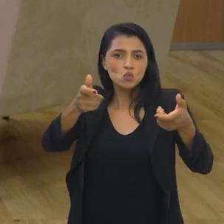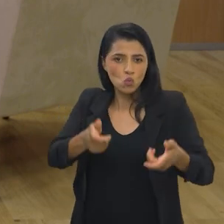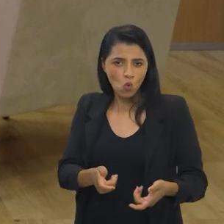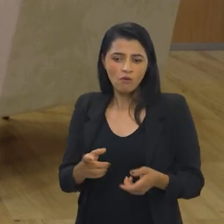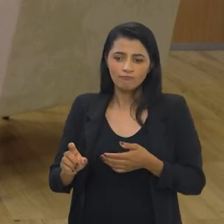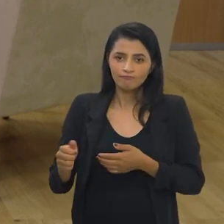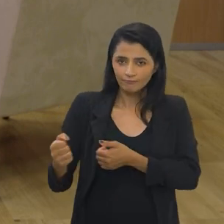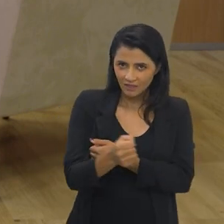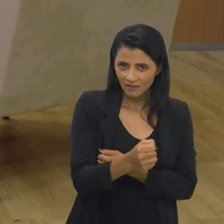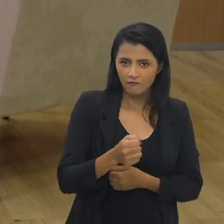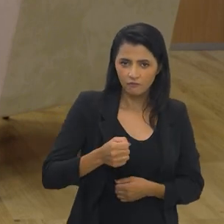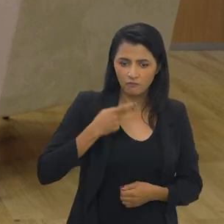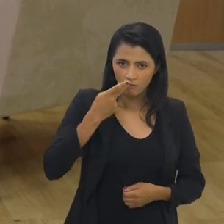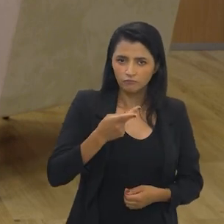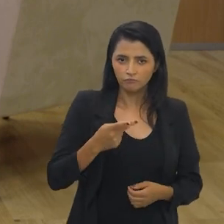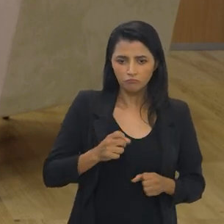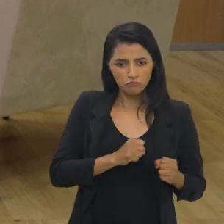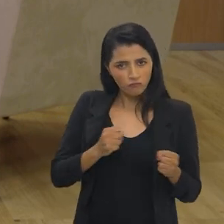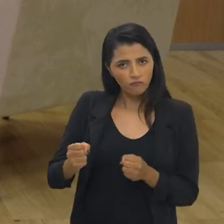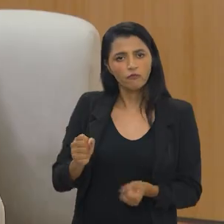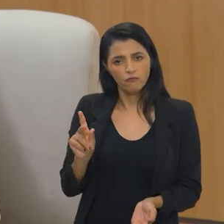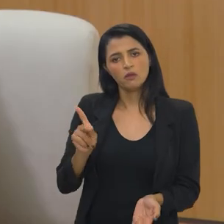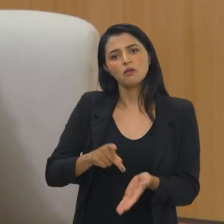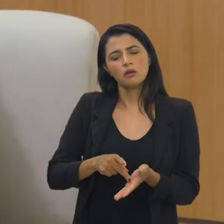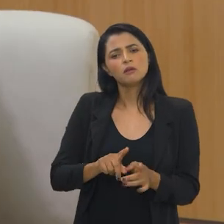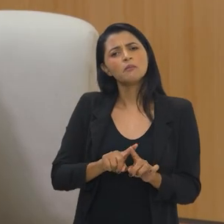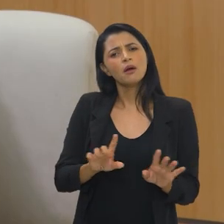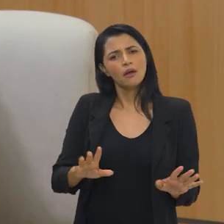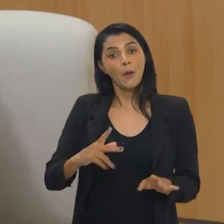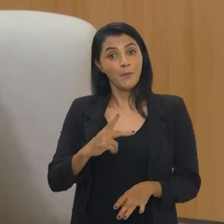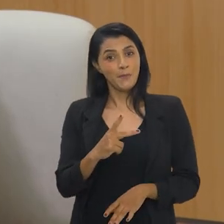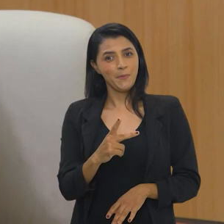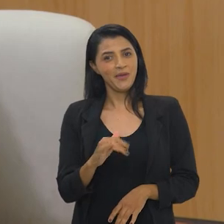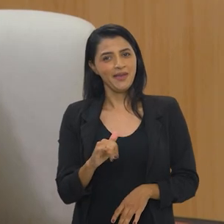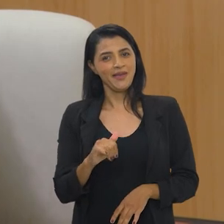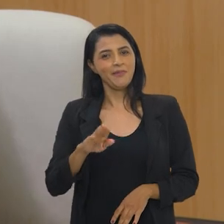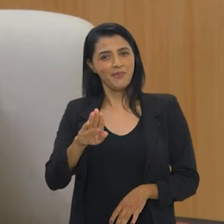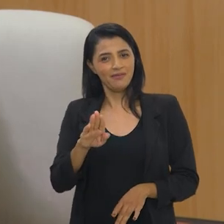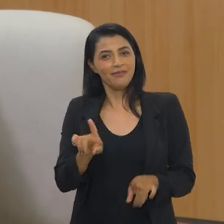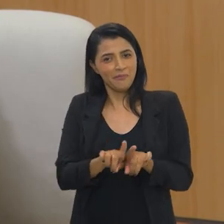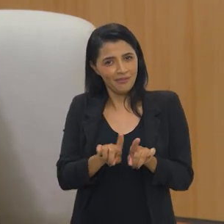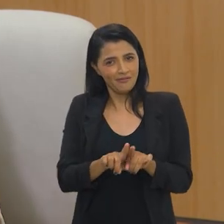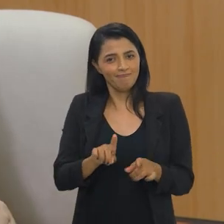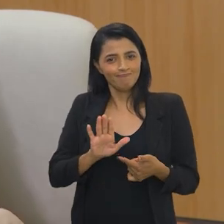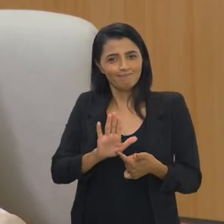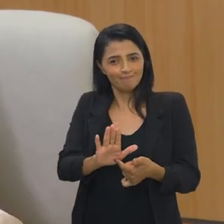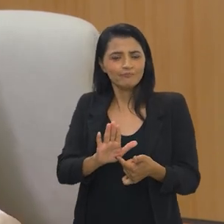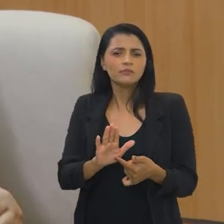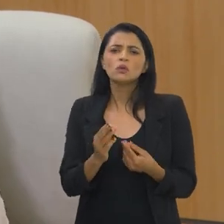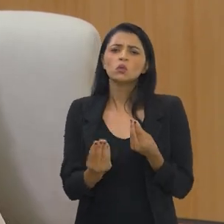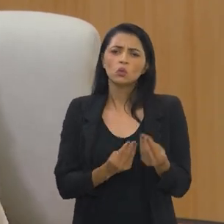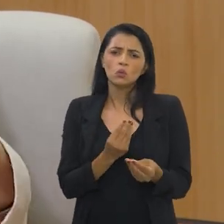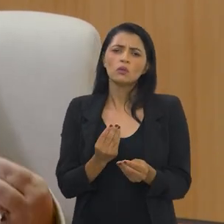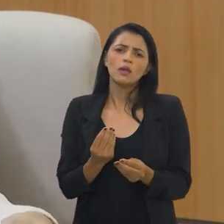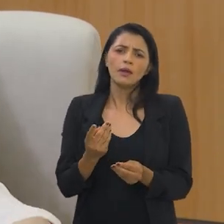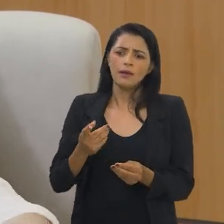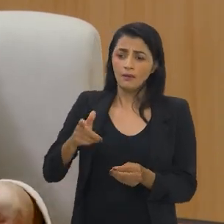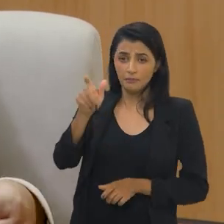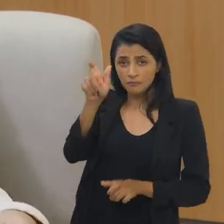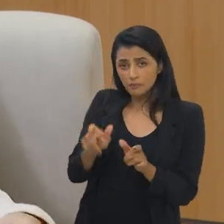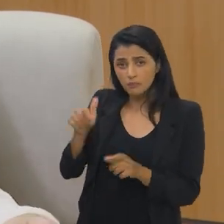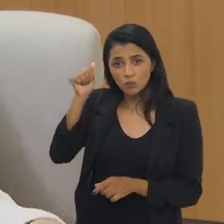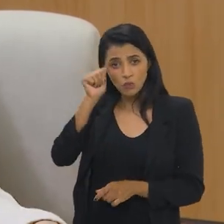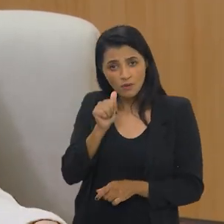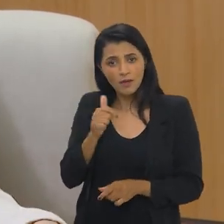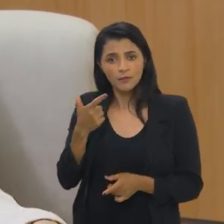e um lugar de fala real né A questão do PIB né também mostra isso quanto mais